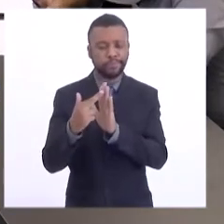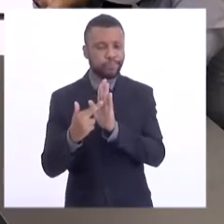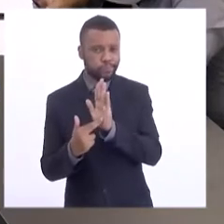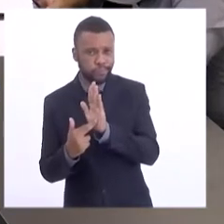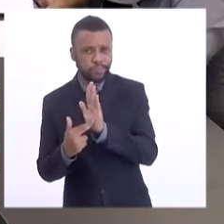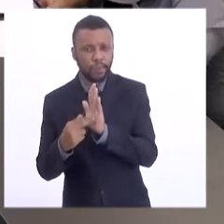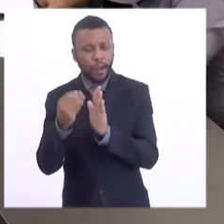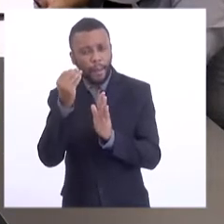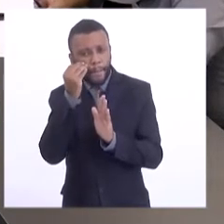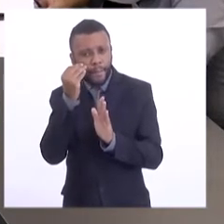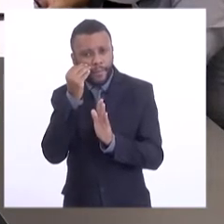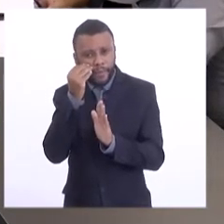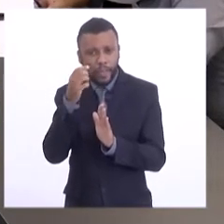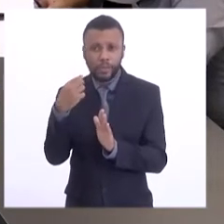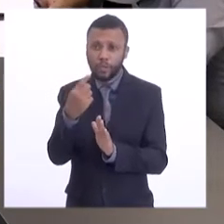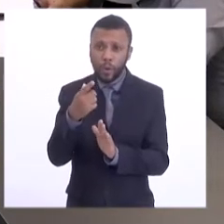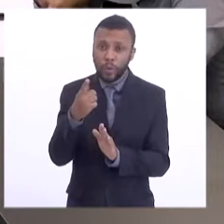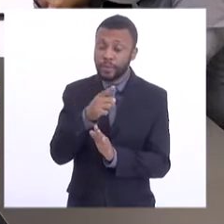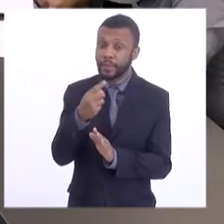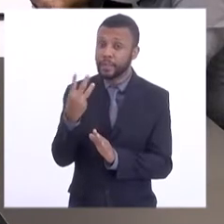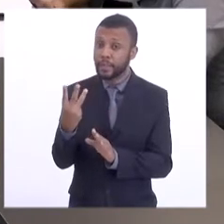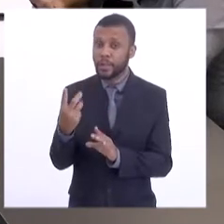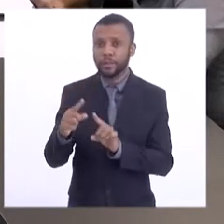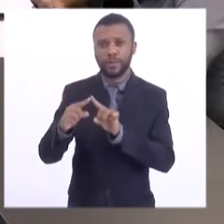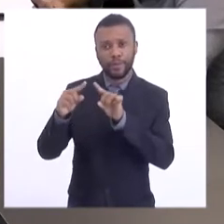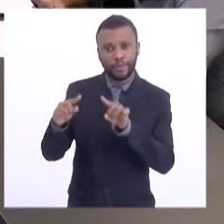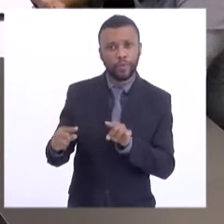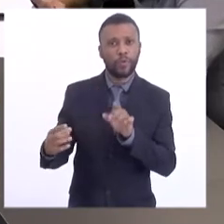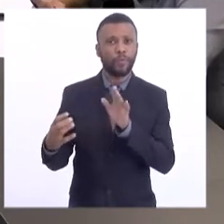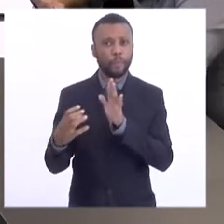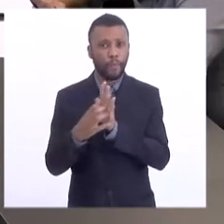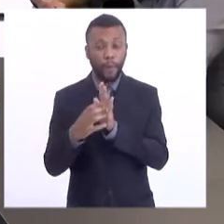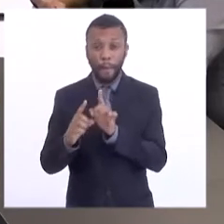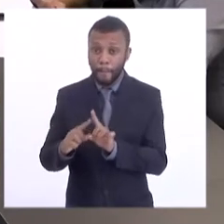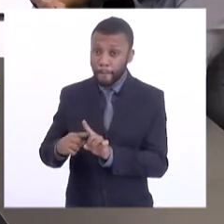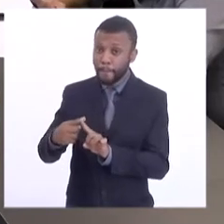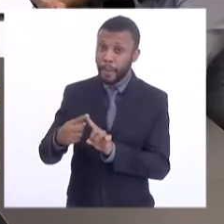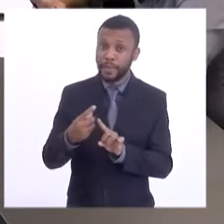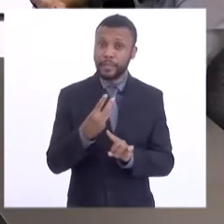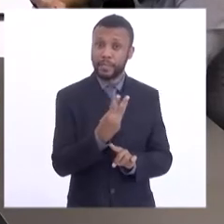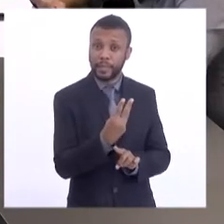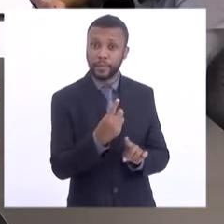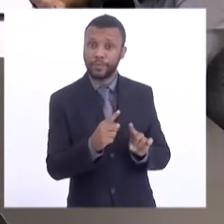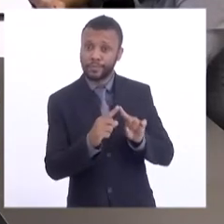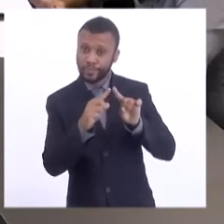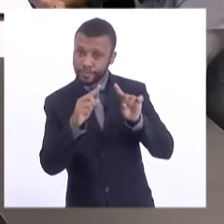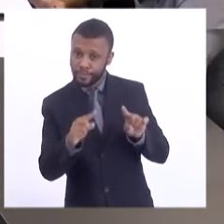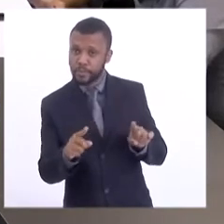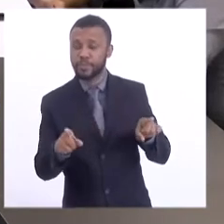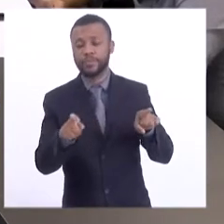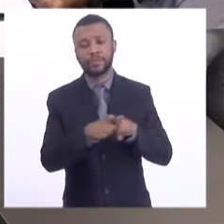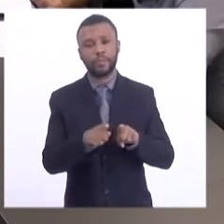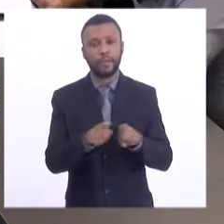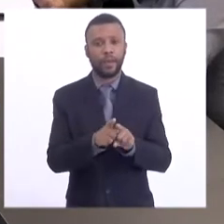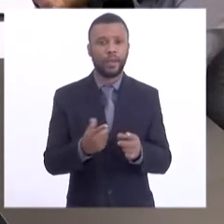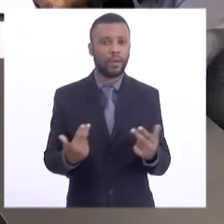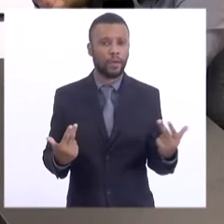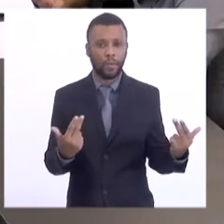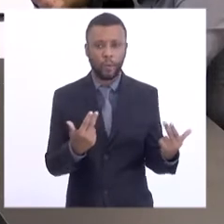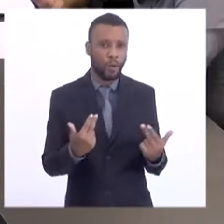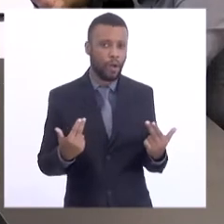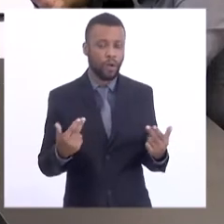condições de você for mágico três servidores efetivos ou mais três servidores efetivos suplentes da